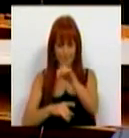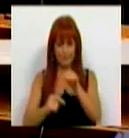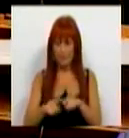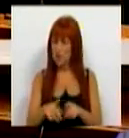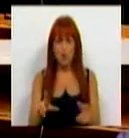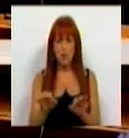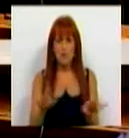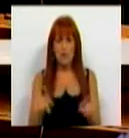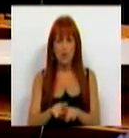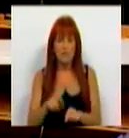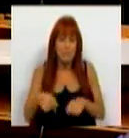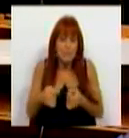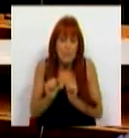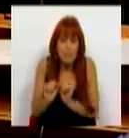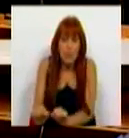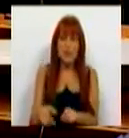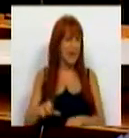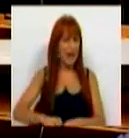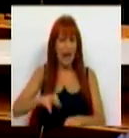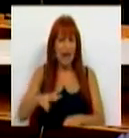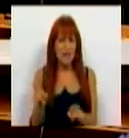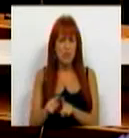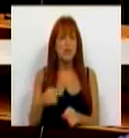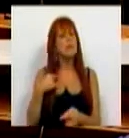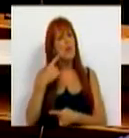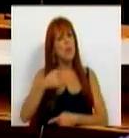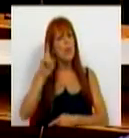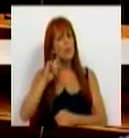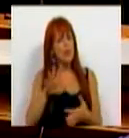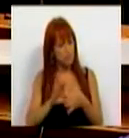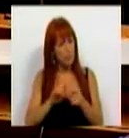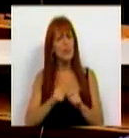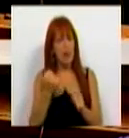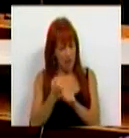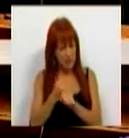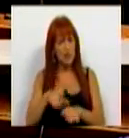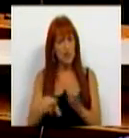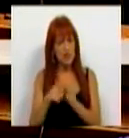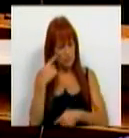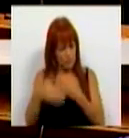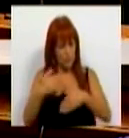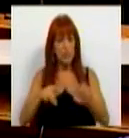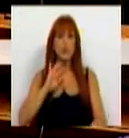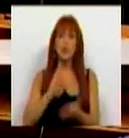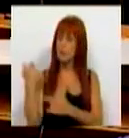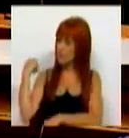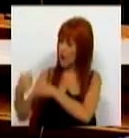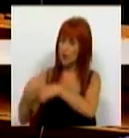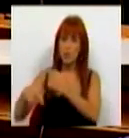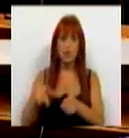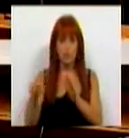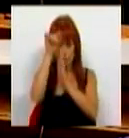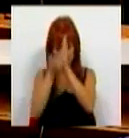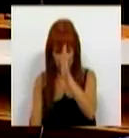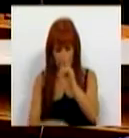não constituído per si uma riqueza, configura um importante compasso na nossa ação legislativa. Nos últimos anos, o